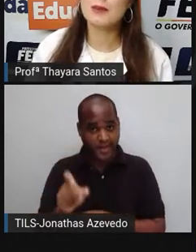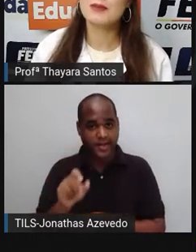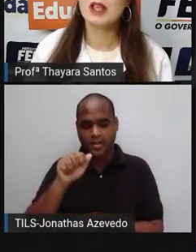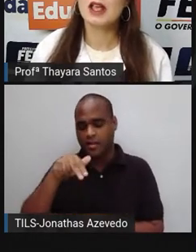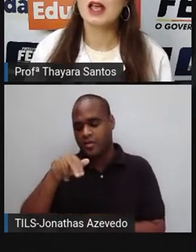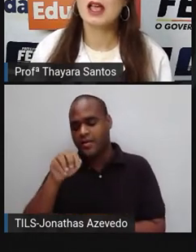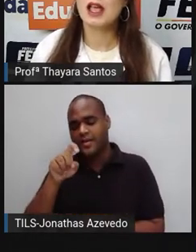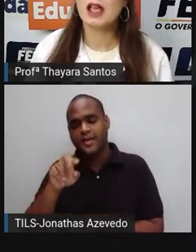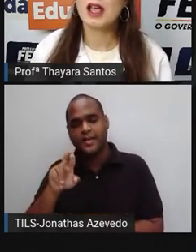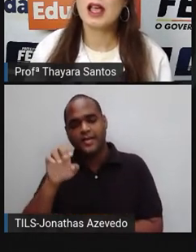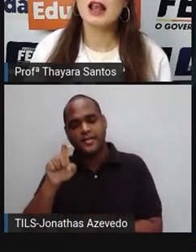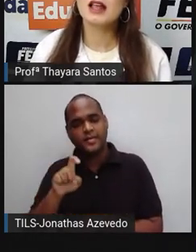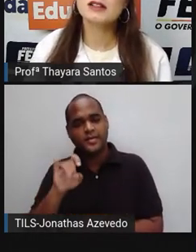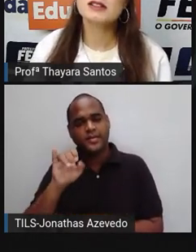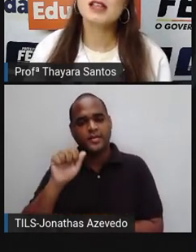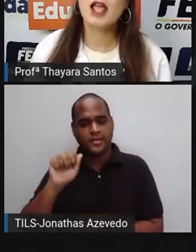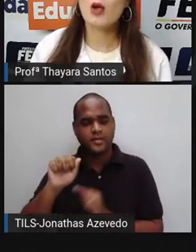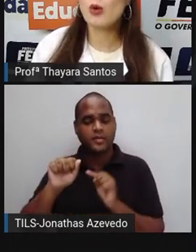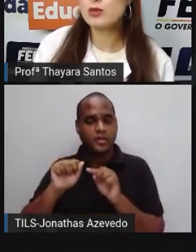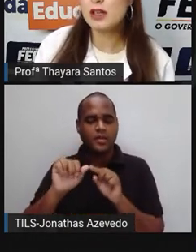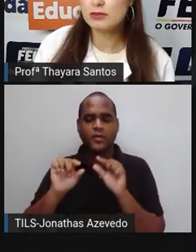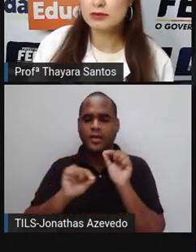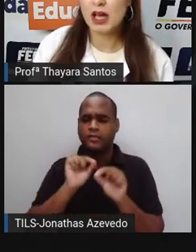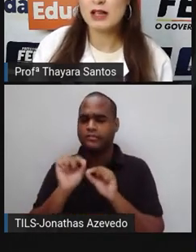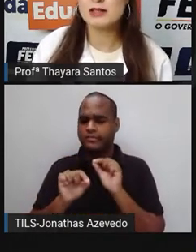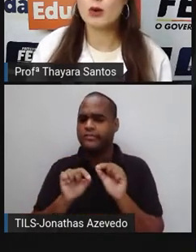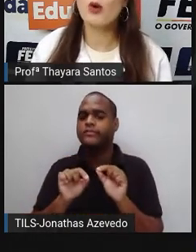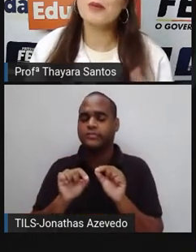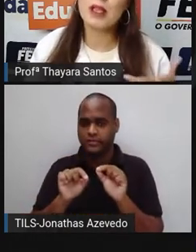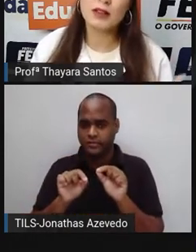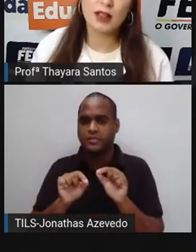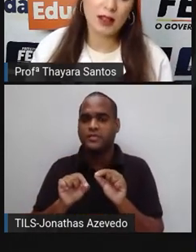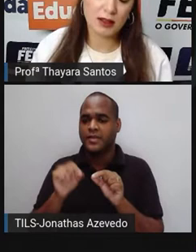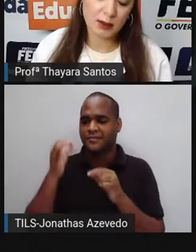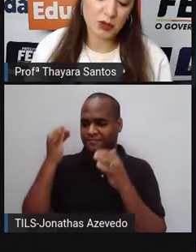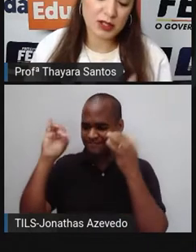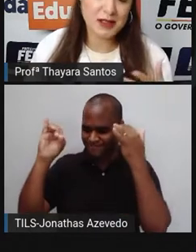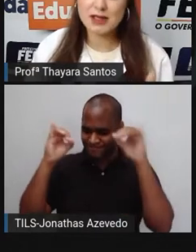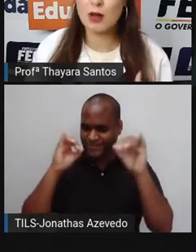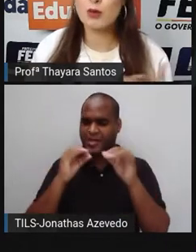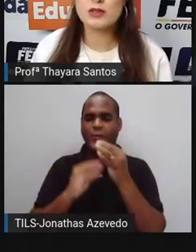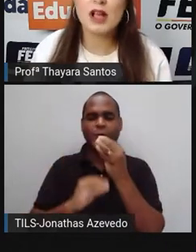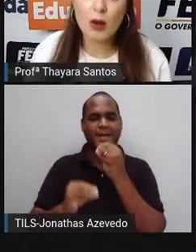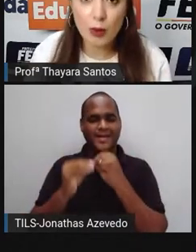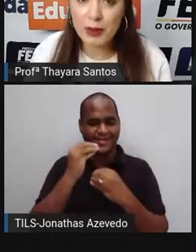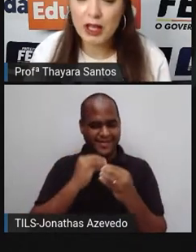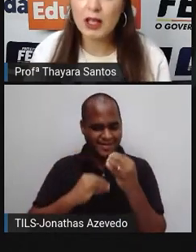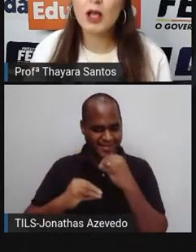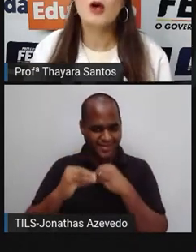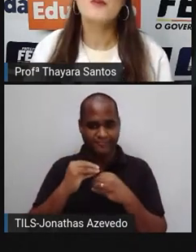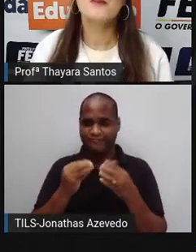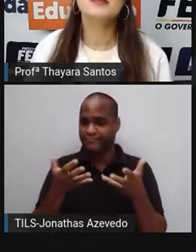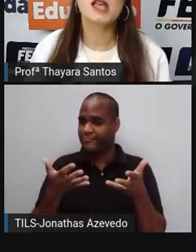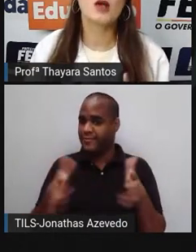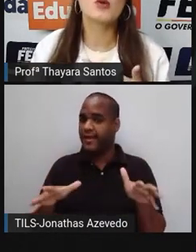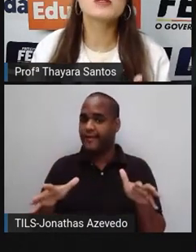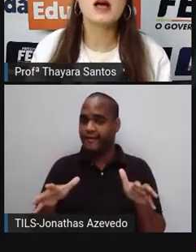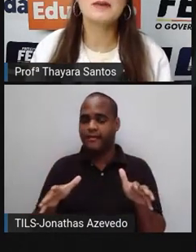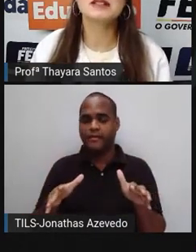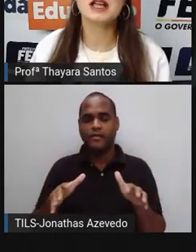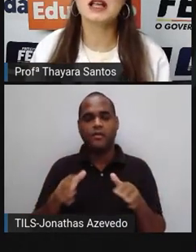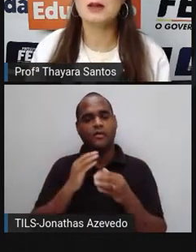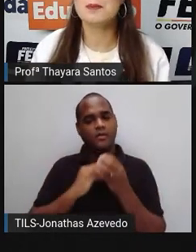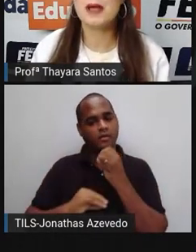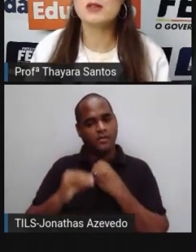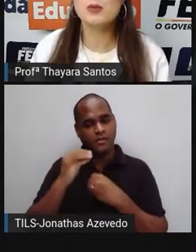anorexia é ela se recusa as comer né é muito nesse recusa a comer se